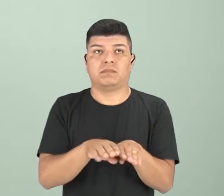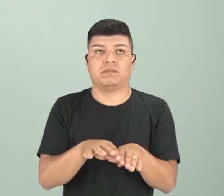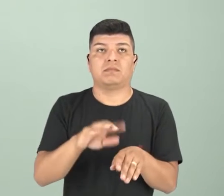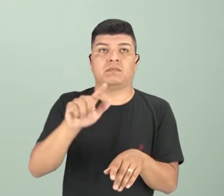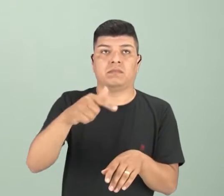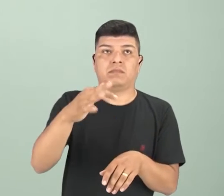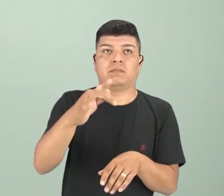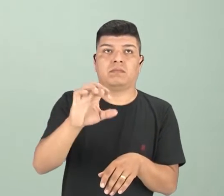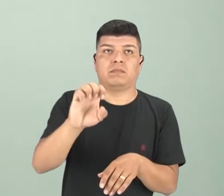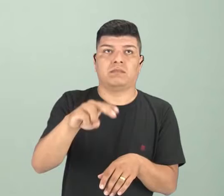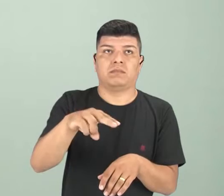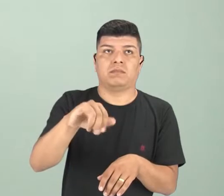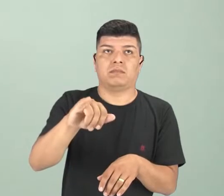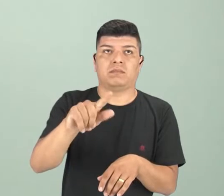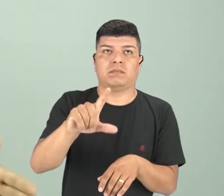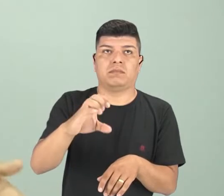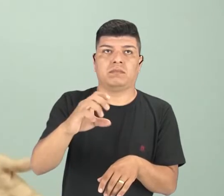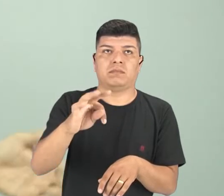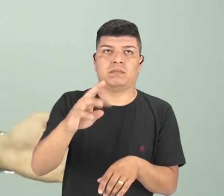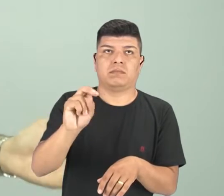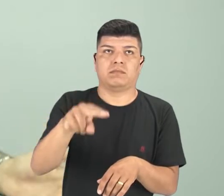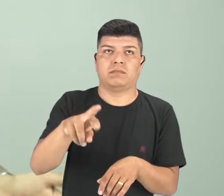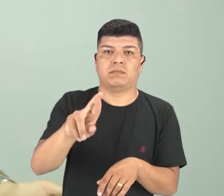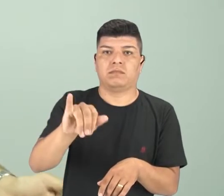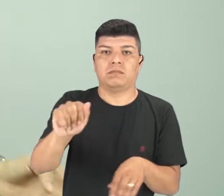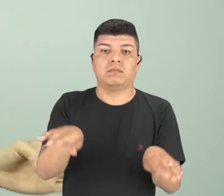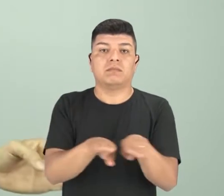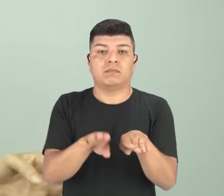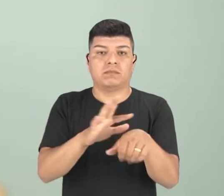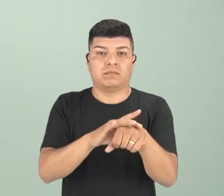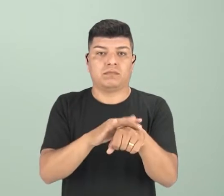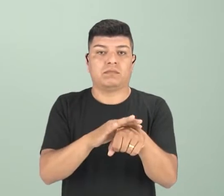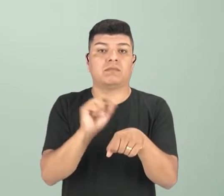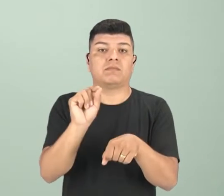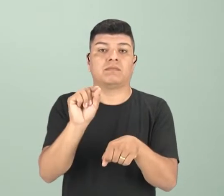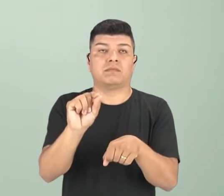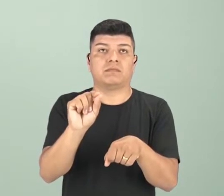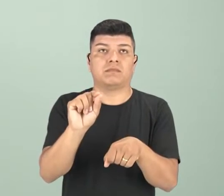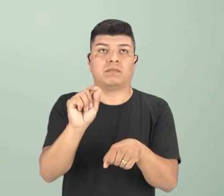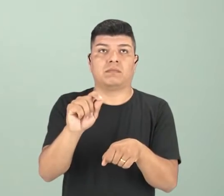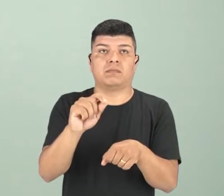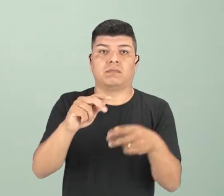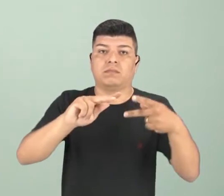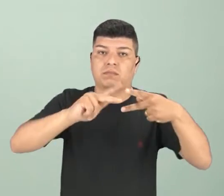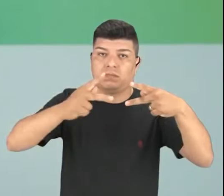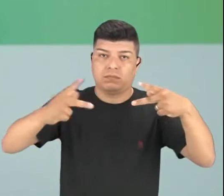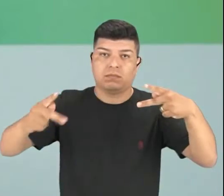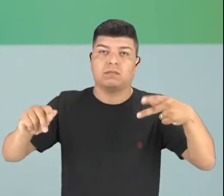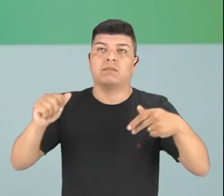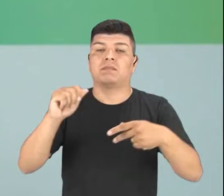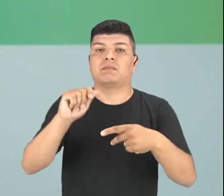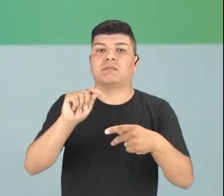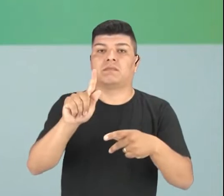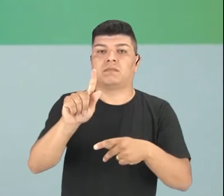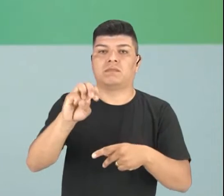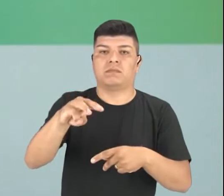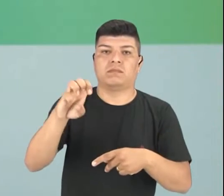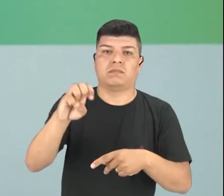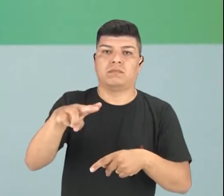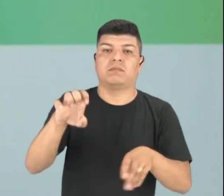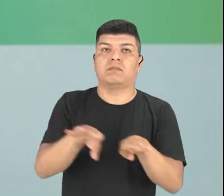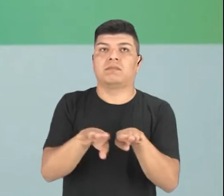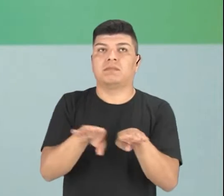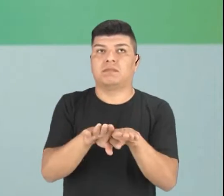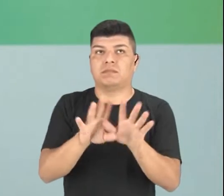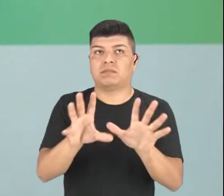a fenilcetonúria, como exemplos de doenças associadas ao pleiotropismo, tá? A um gene